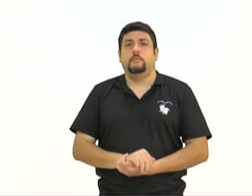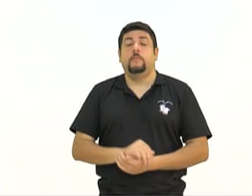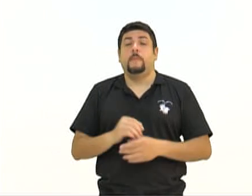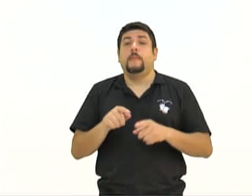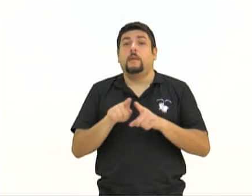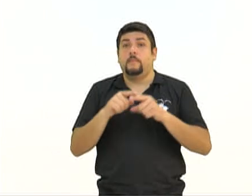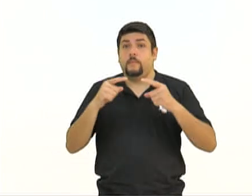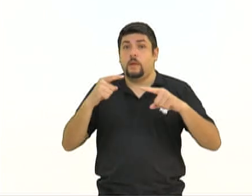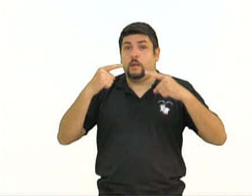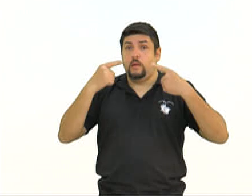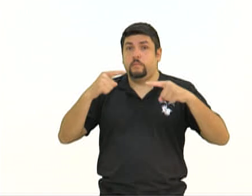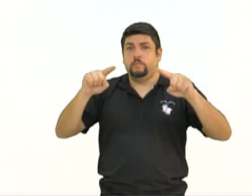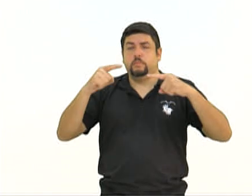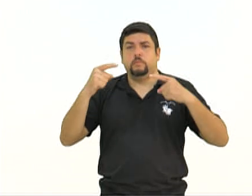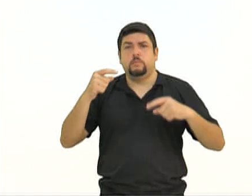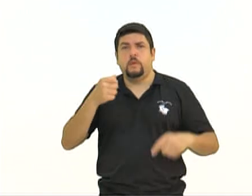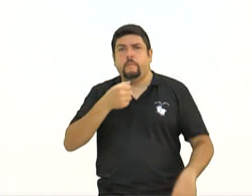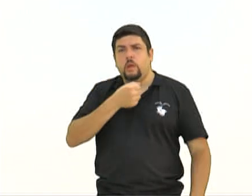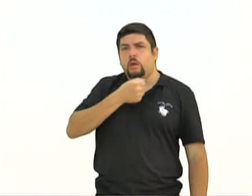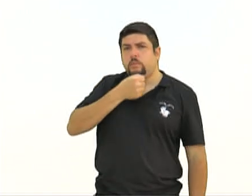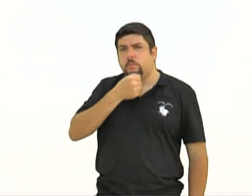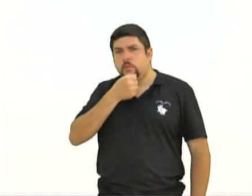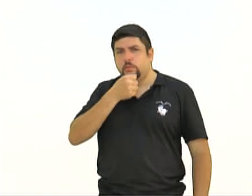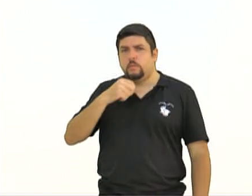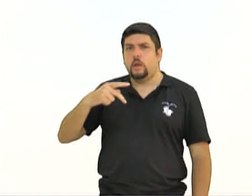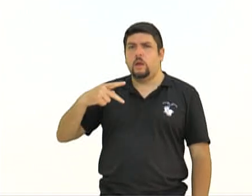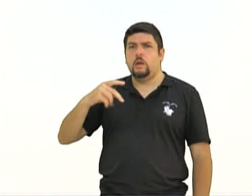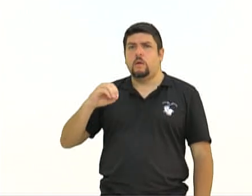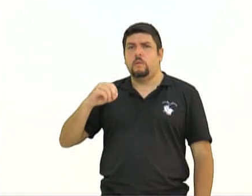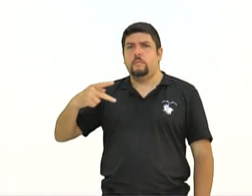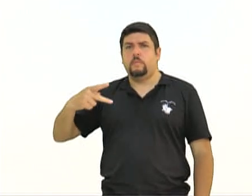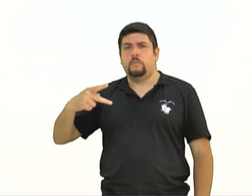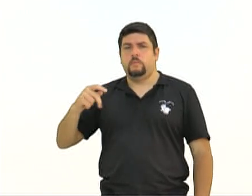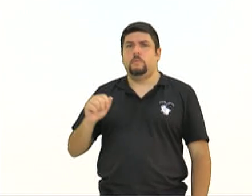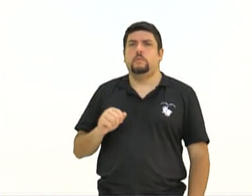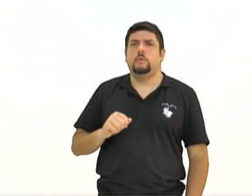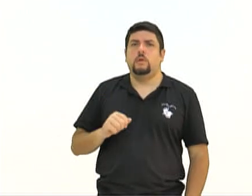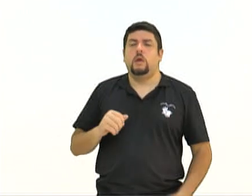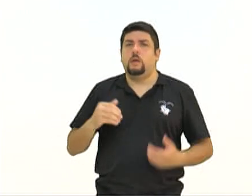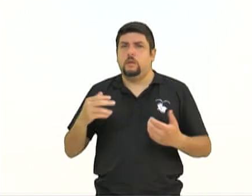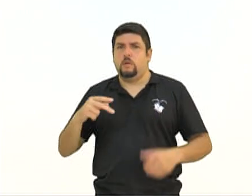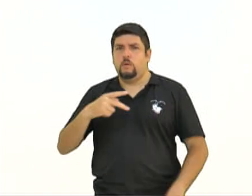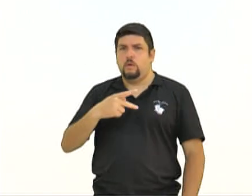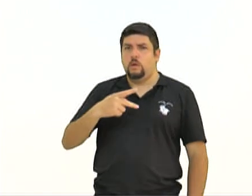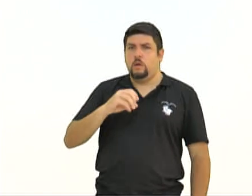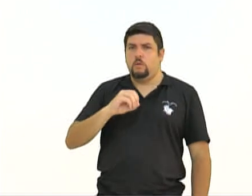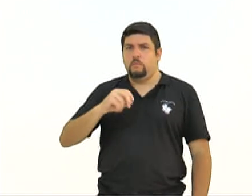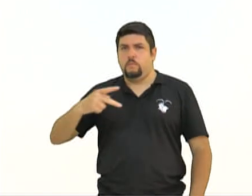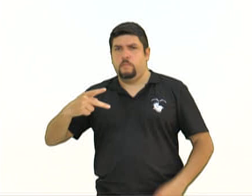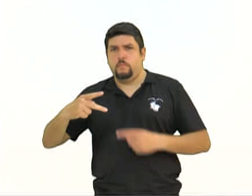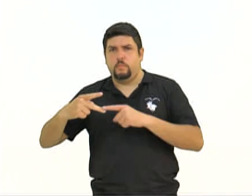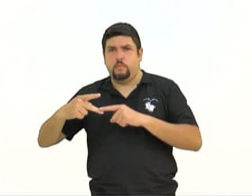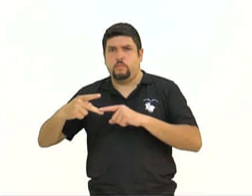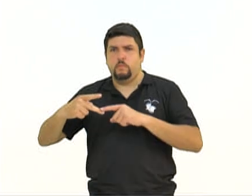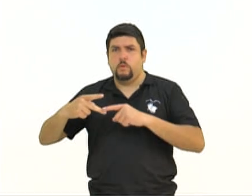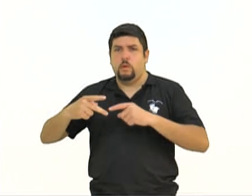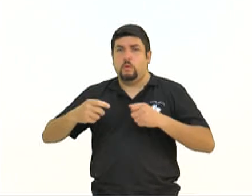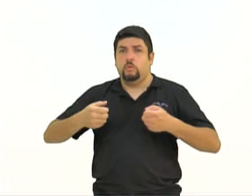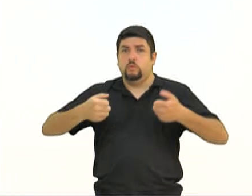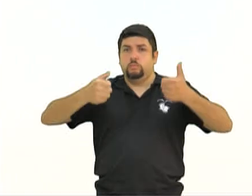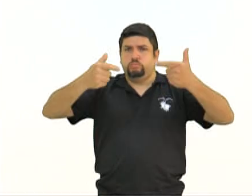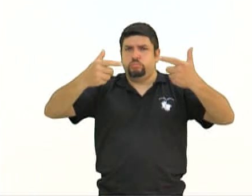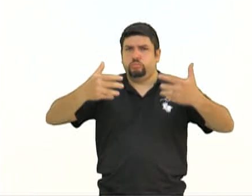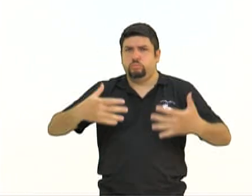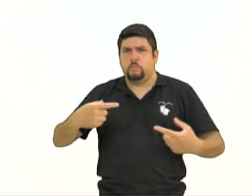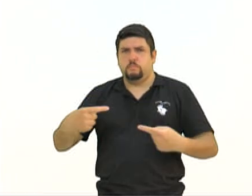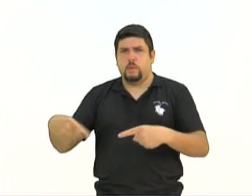pop, é uma música pop, e trazer para a música pop esse tipo de discussão não é algo fácil, mas ela